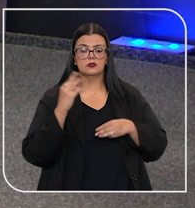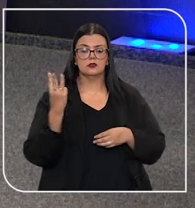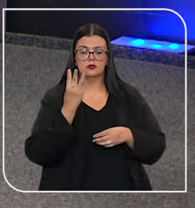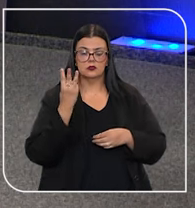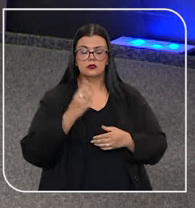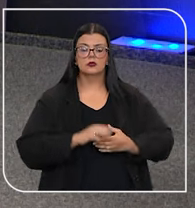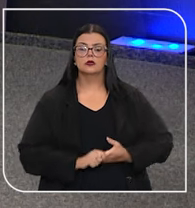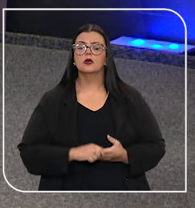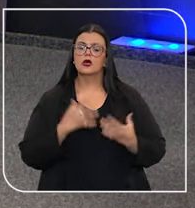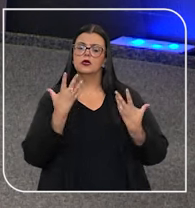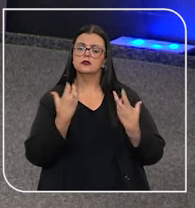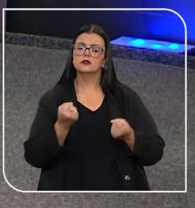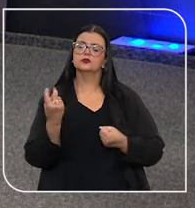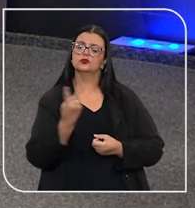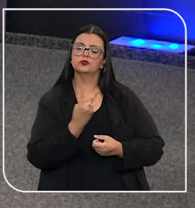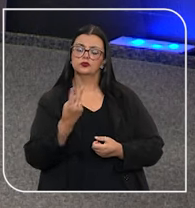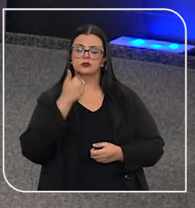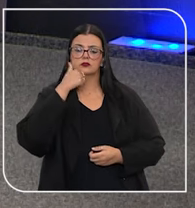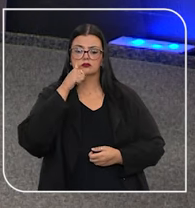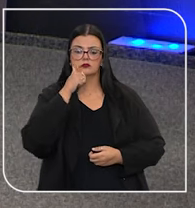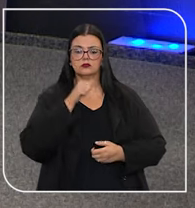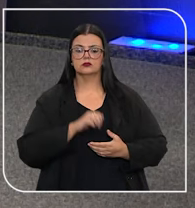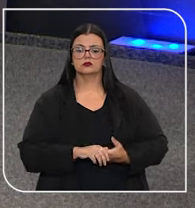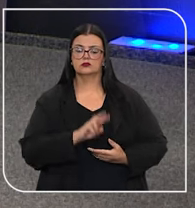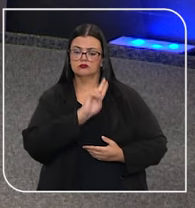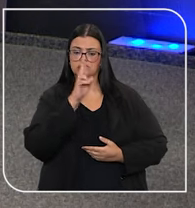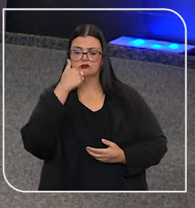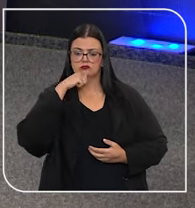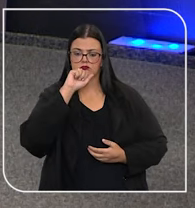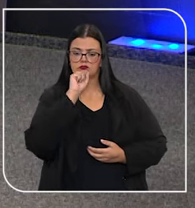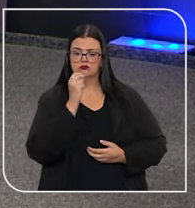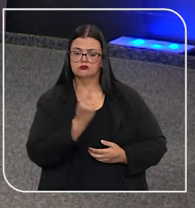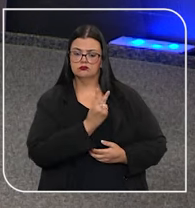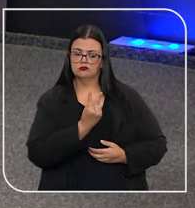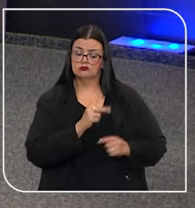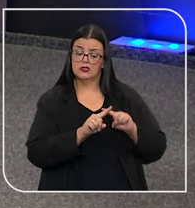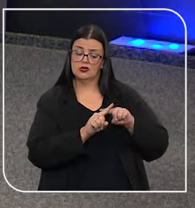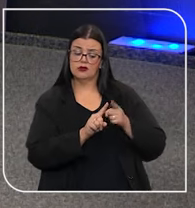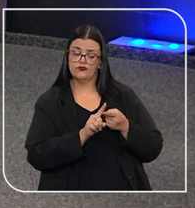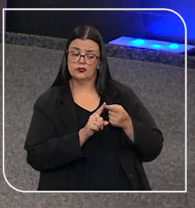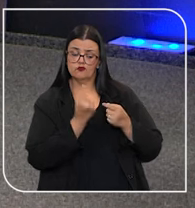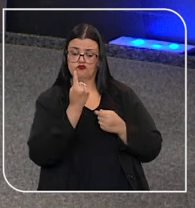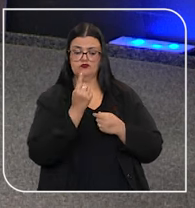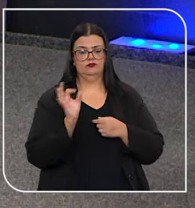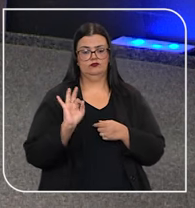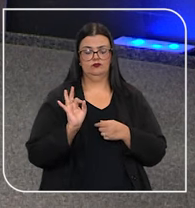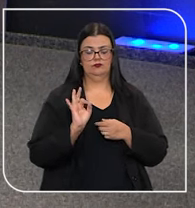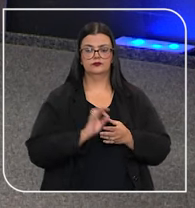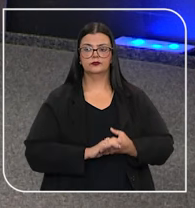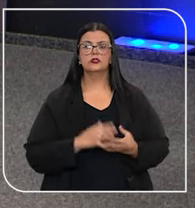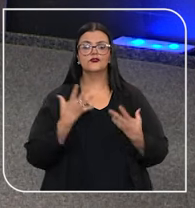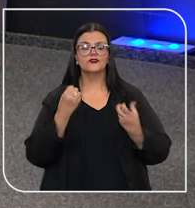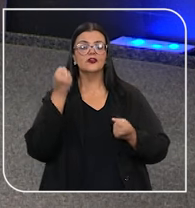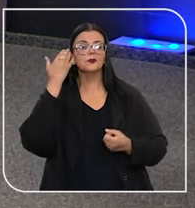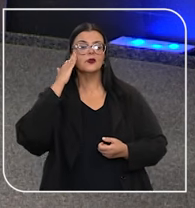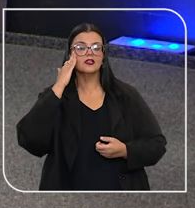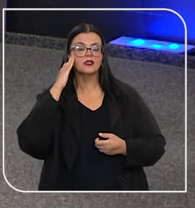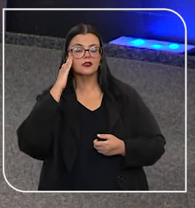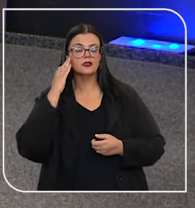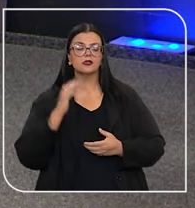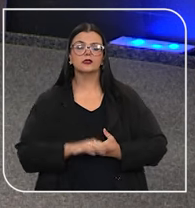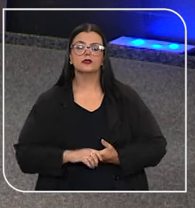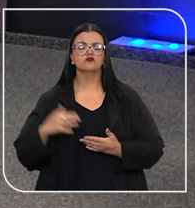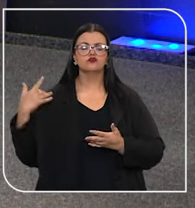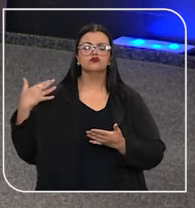reconheceram a maternidade das duas mulheres mesmo que uma delas não tenha engravidado vamos entender